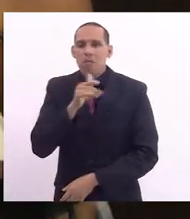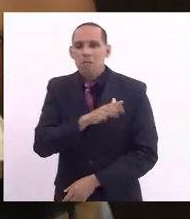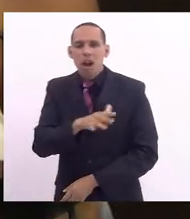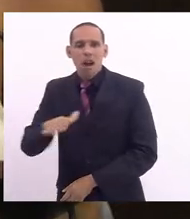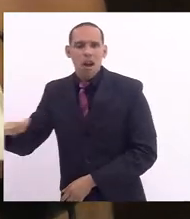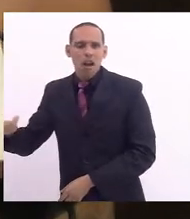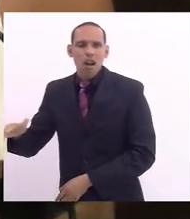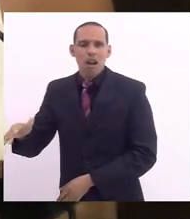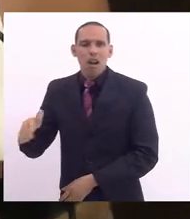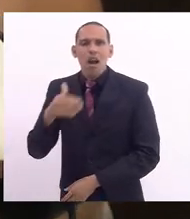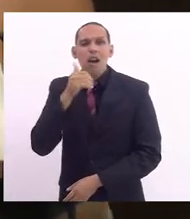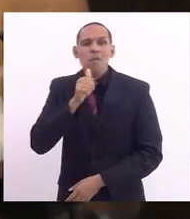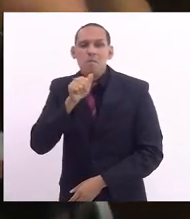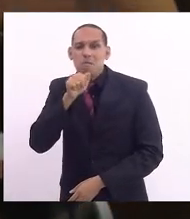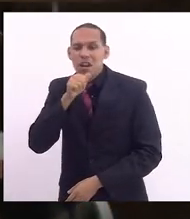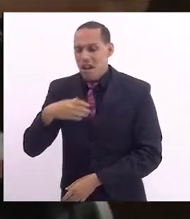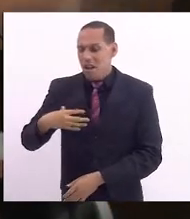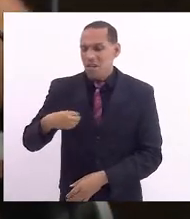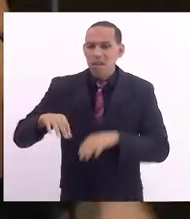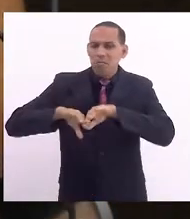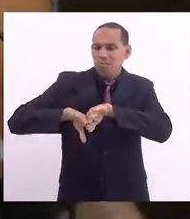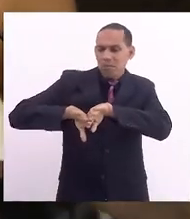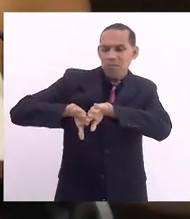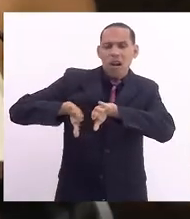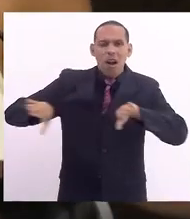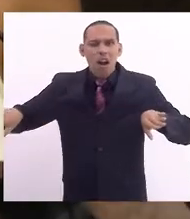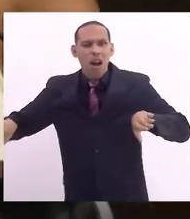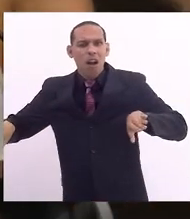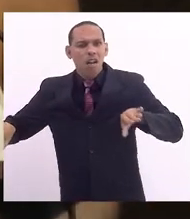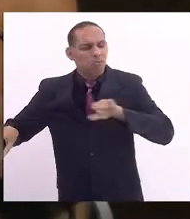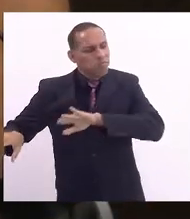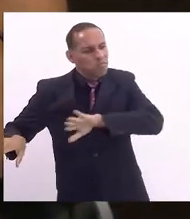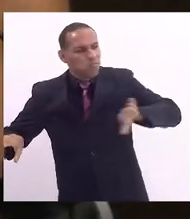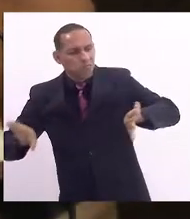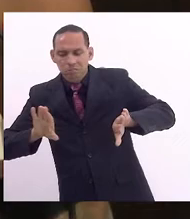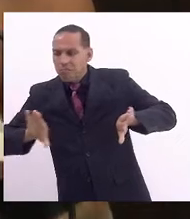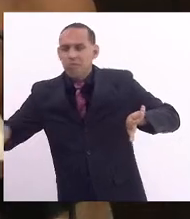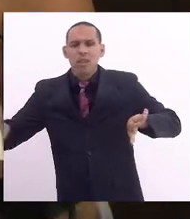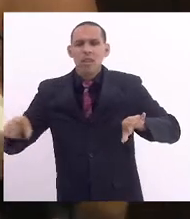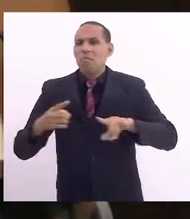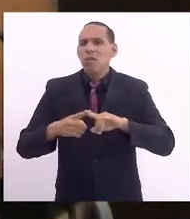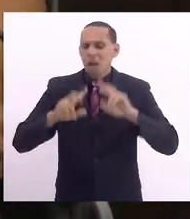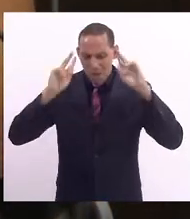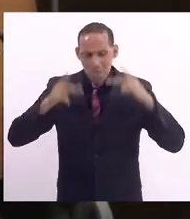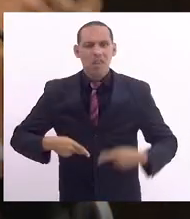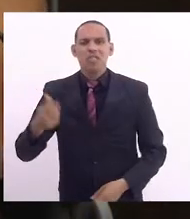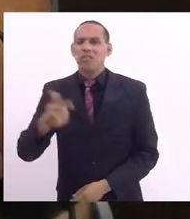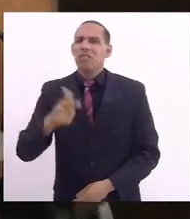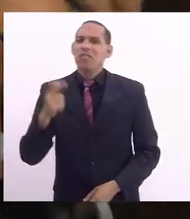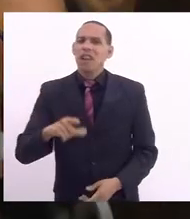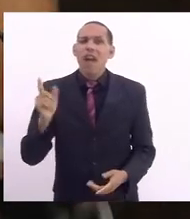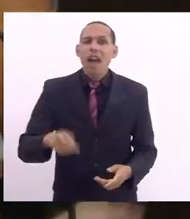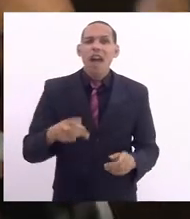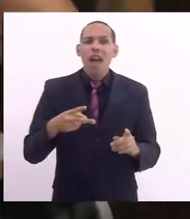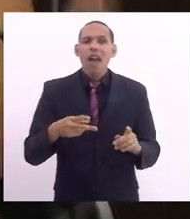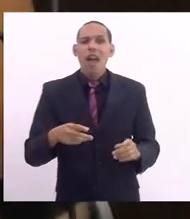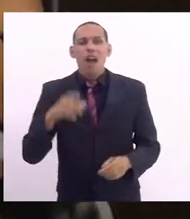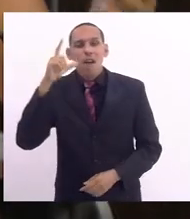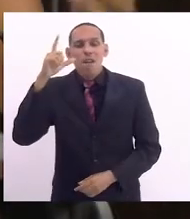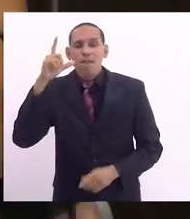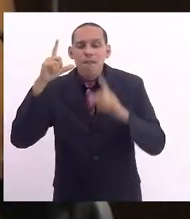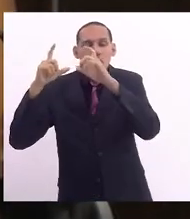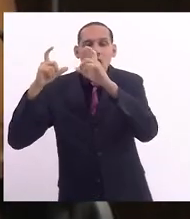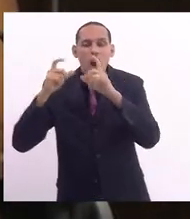Thaís. É isso, vai a criança para um lado, vai a mãe para o outro, porque é uma desumanização. O que é o reconhecimento fotográfico? A